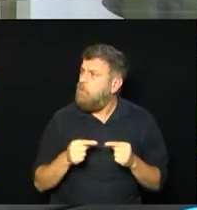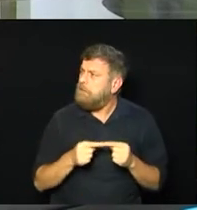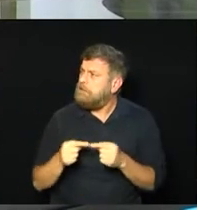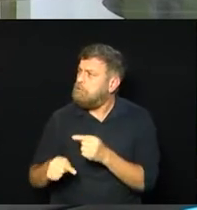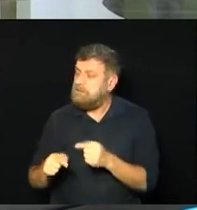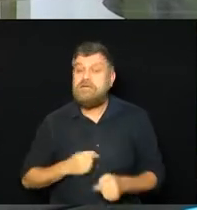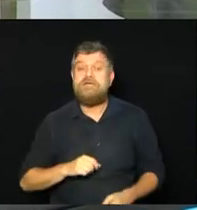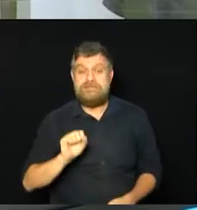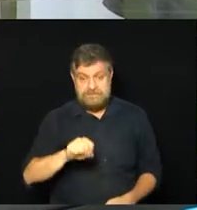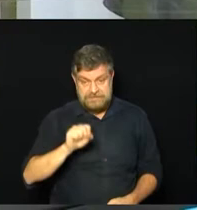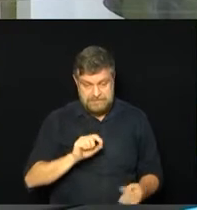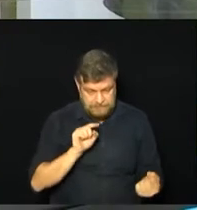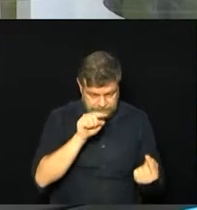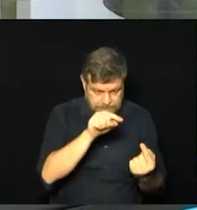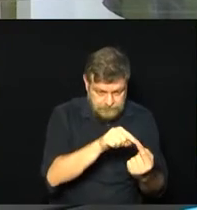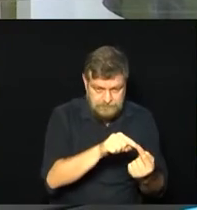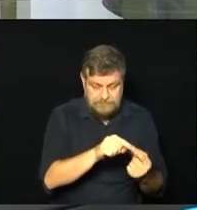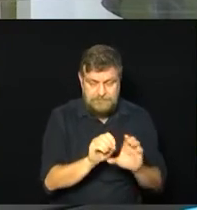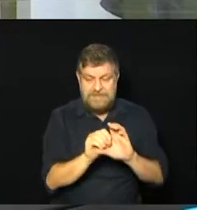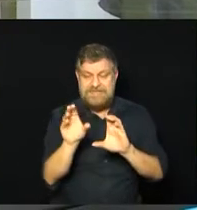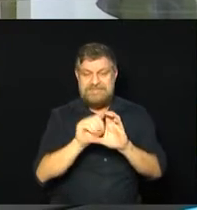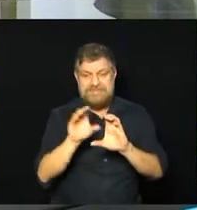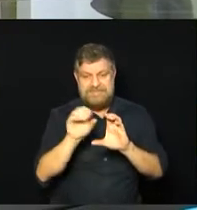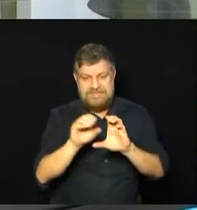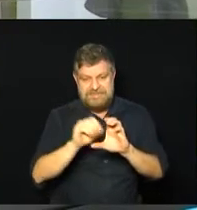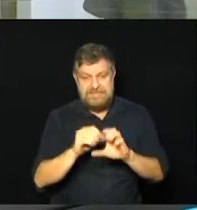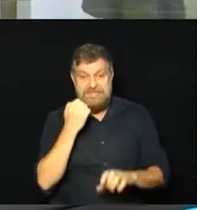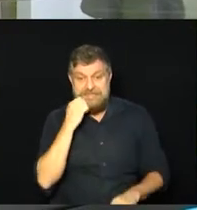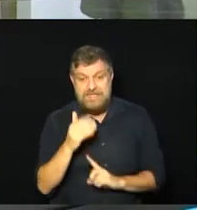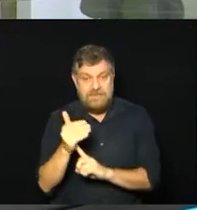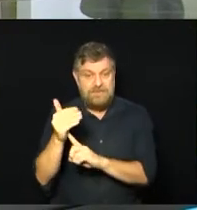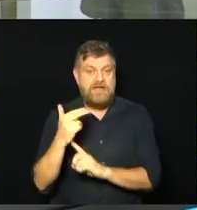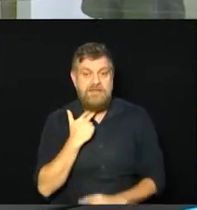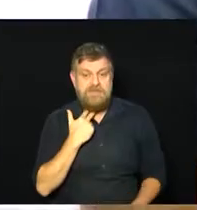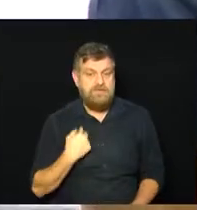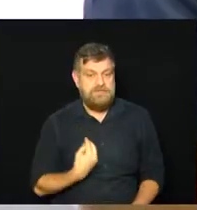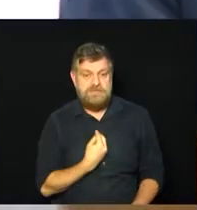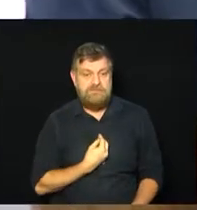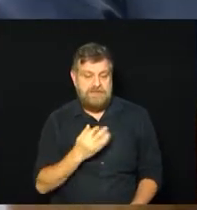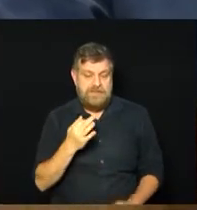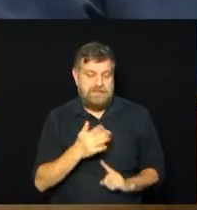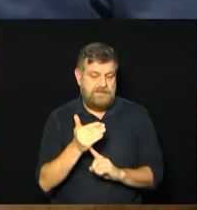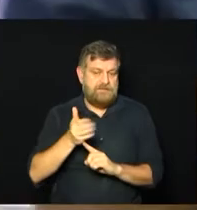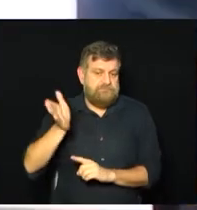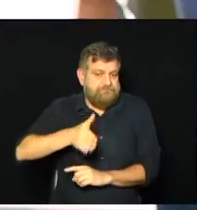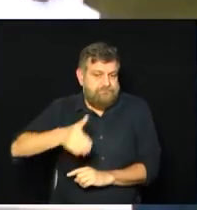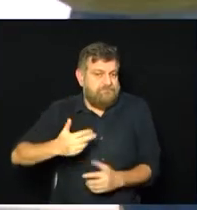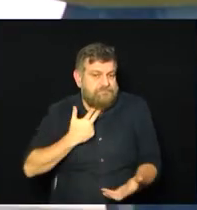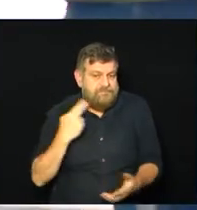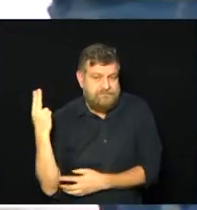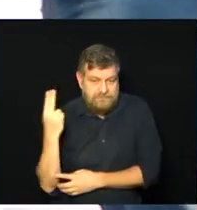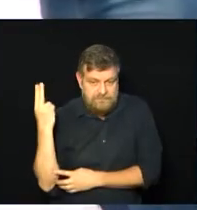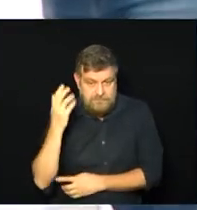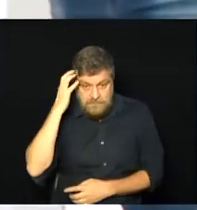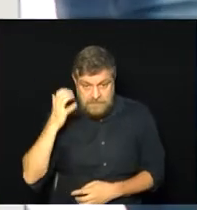tem. E dentro da ciência e tecnologia, a gente não consegue mais viver sem tecnologia. Mesmo não fazendo parte da comissão, a